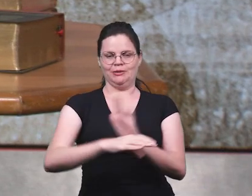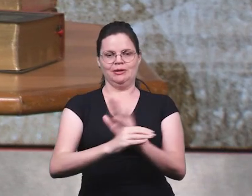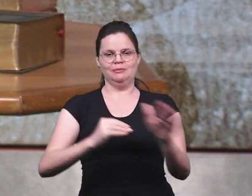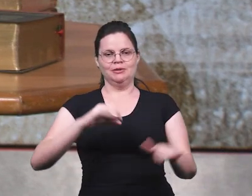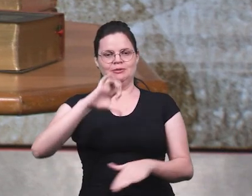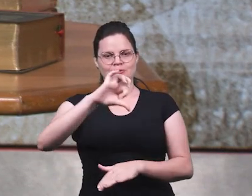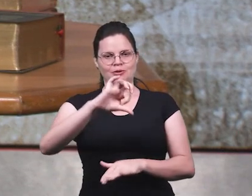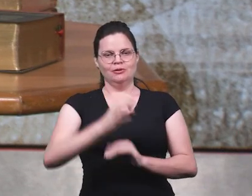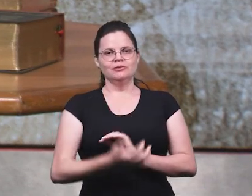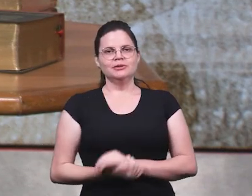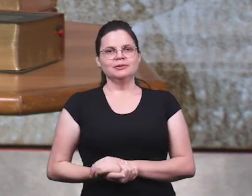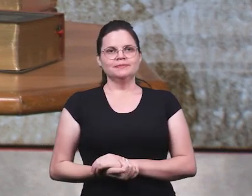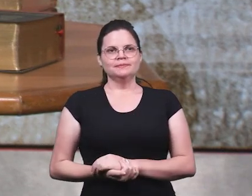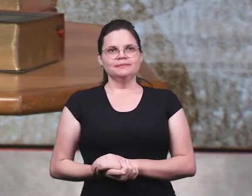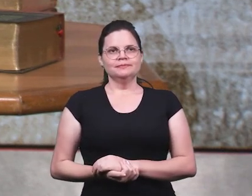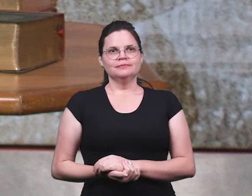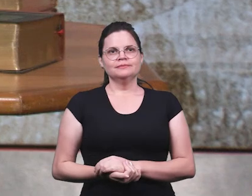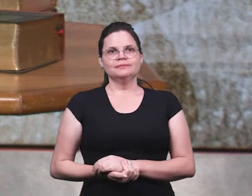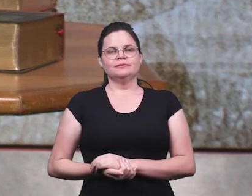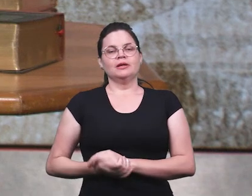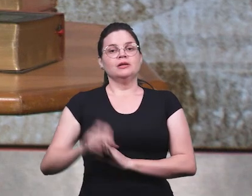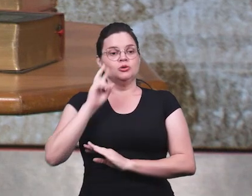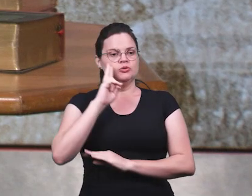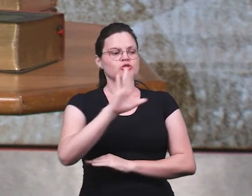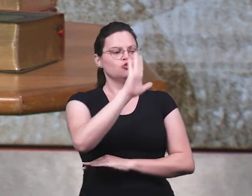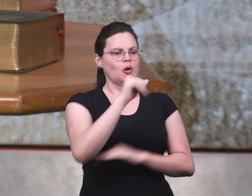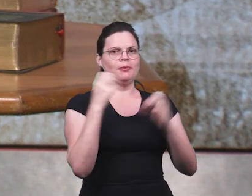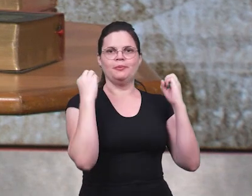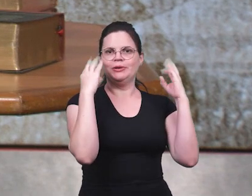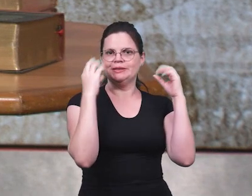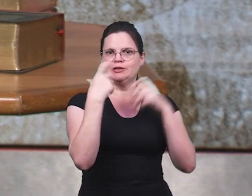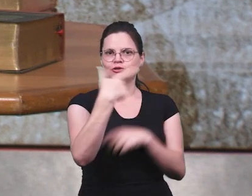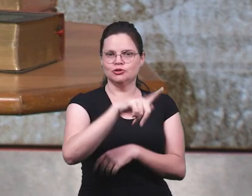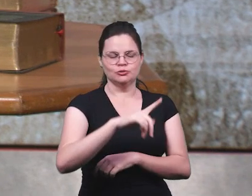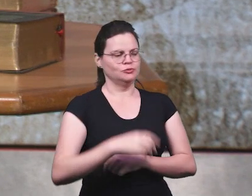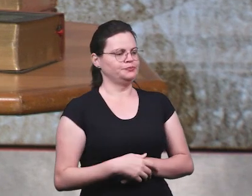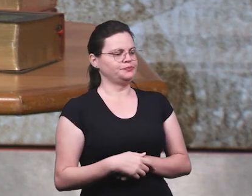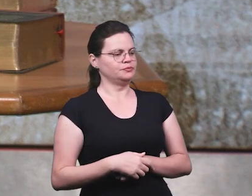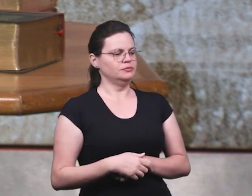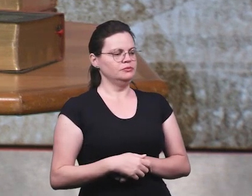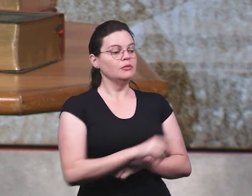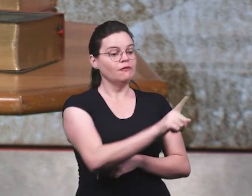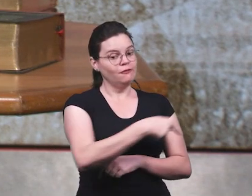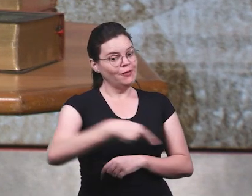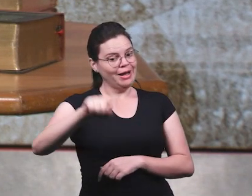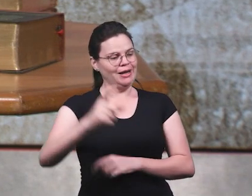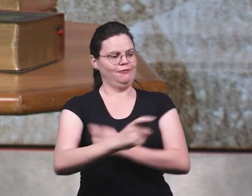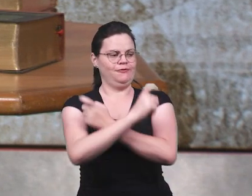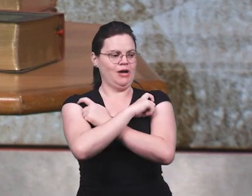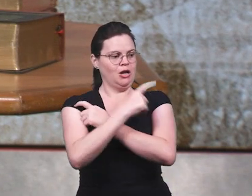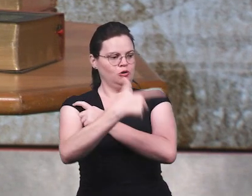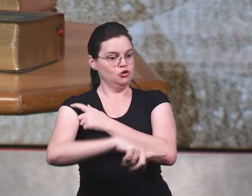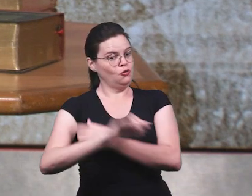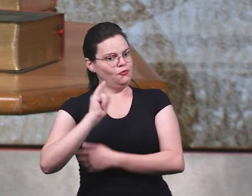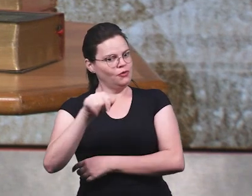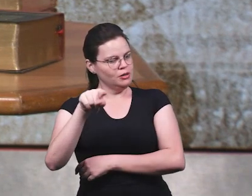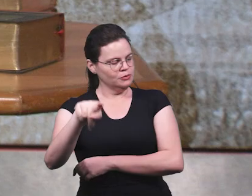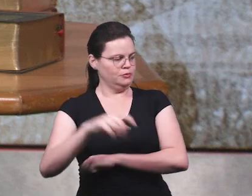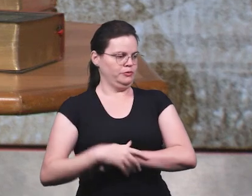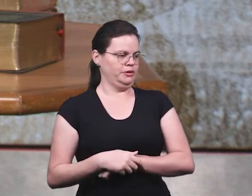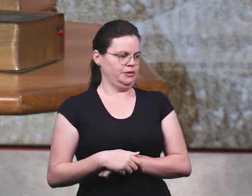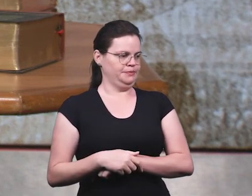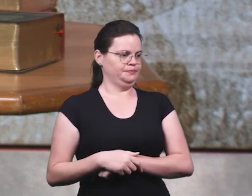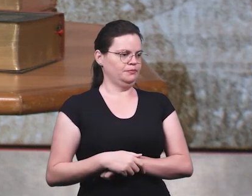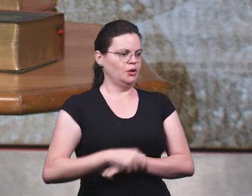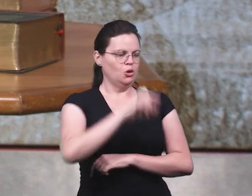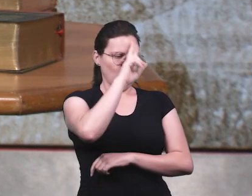9. Depois o Senhor disse a Moisés: entra a Faraó e dize-lhe: assim